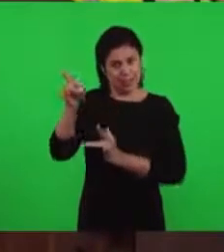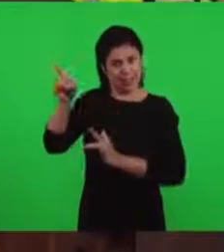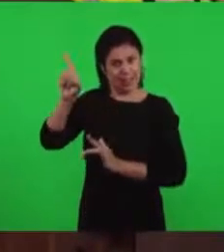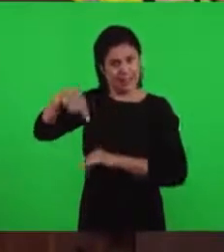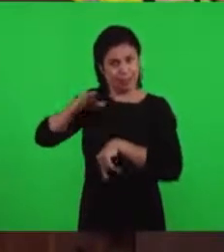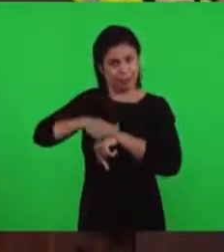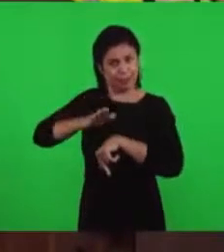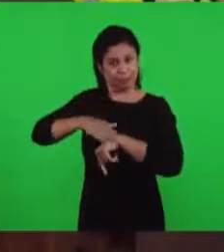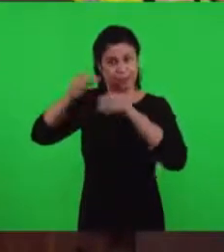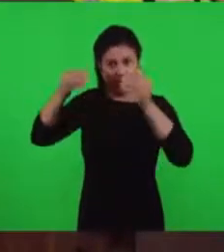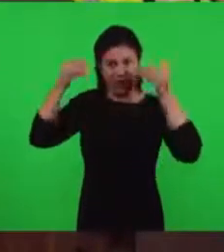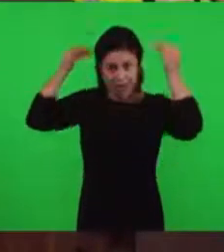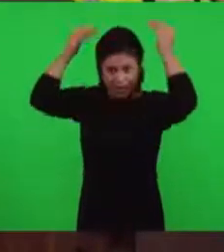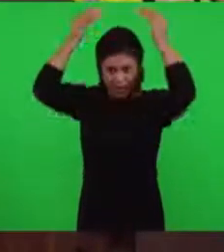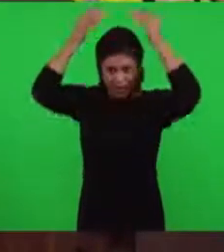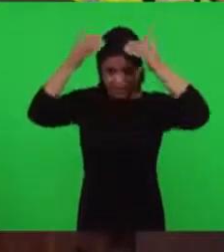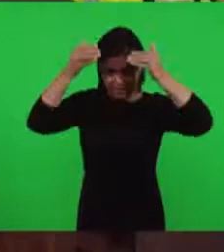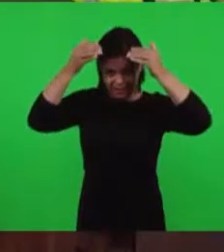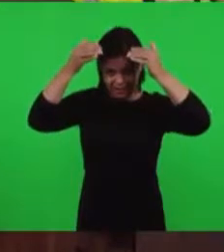encontrar